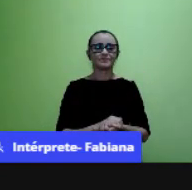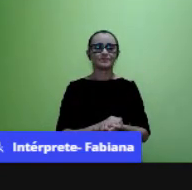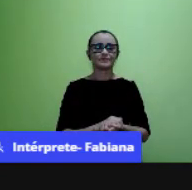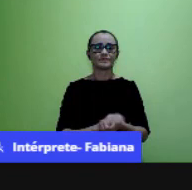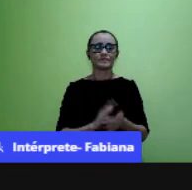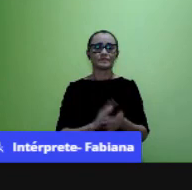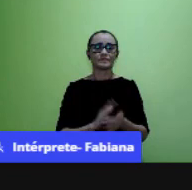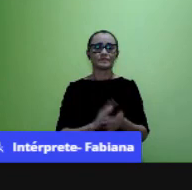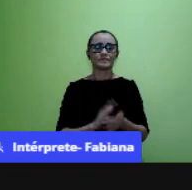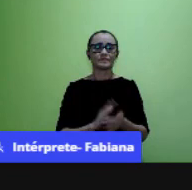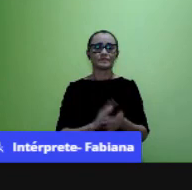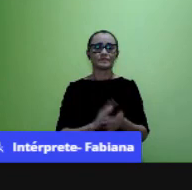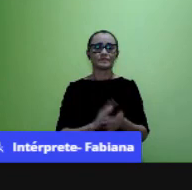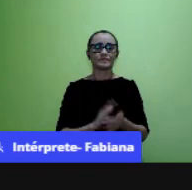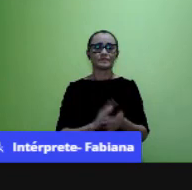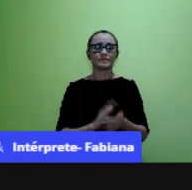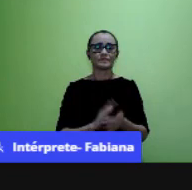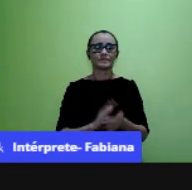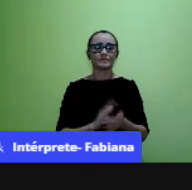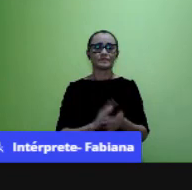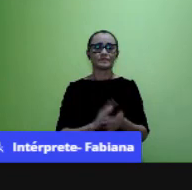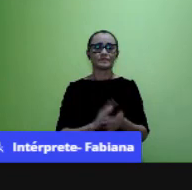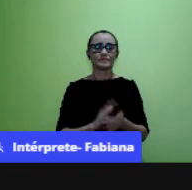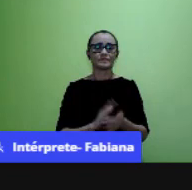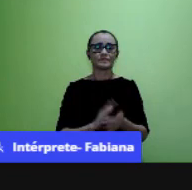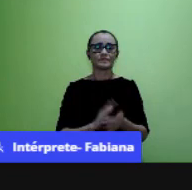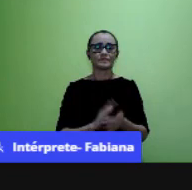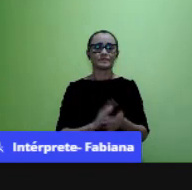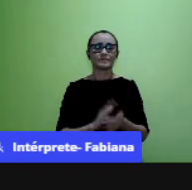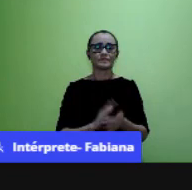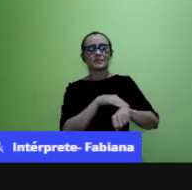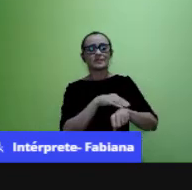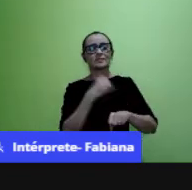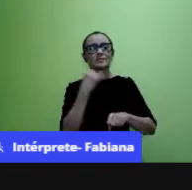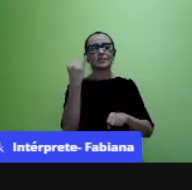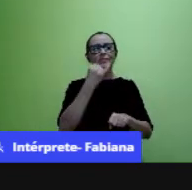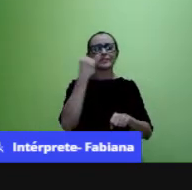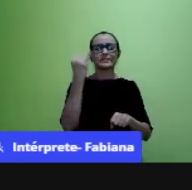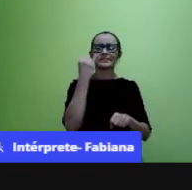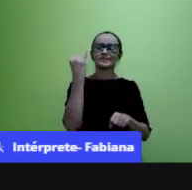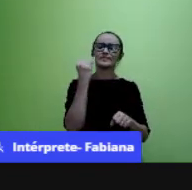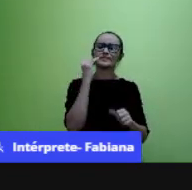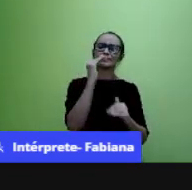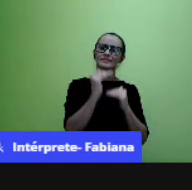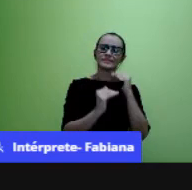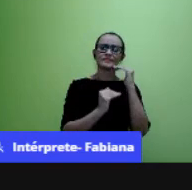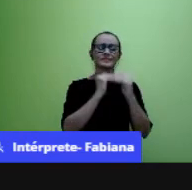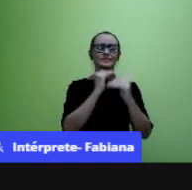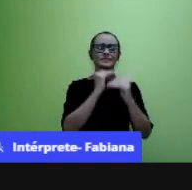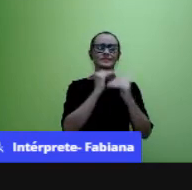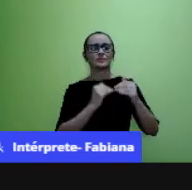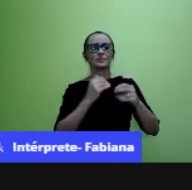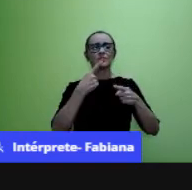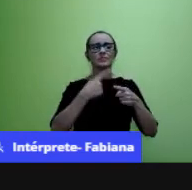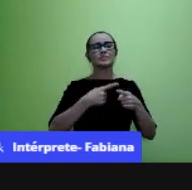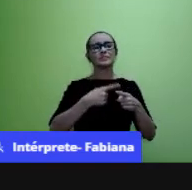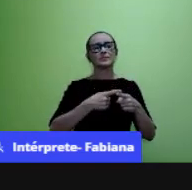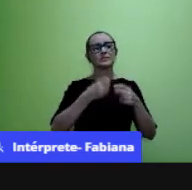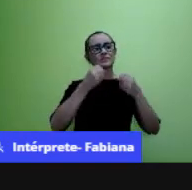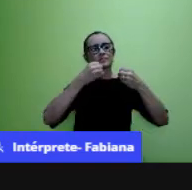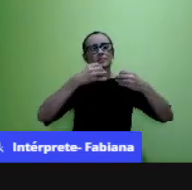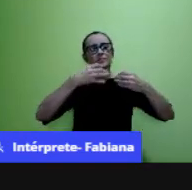Então, aqui nós estamos para falar da importância da progressão. Por que eu estou falando da importância da progressão? Porque